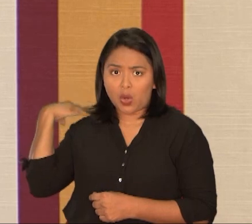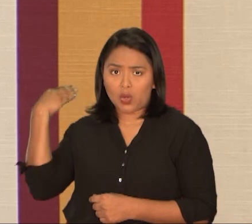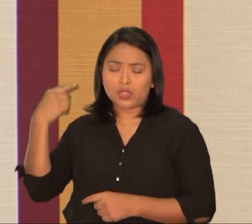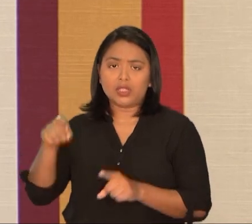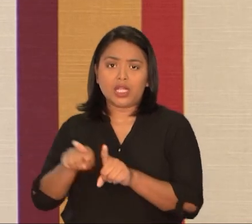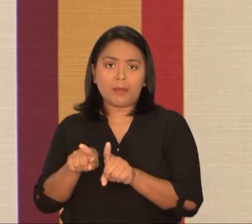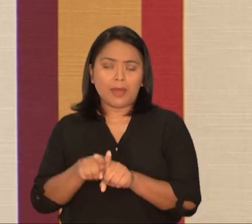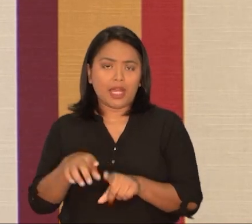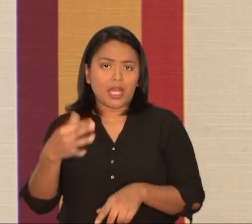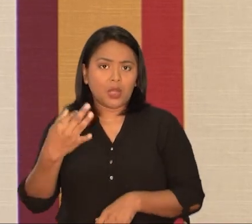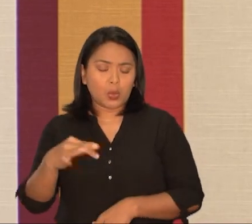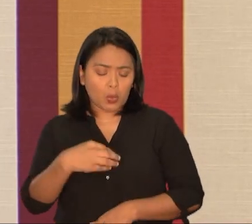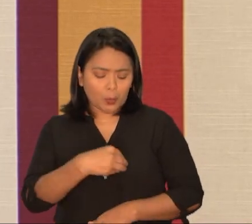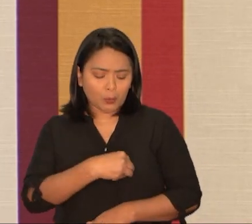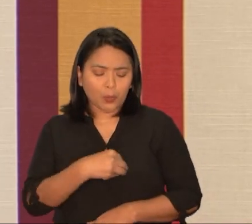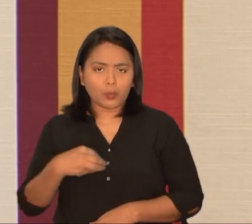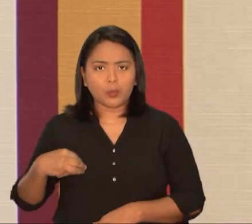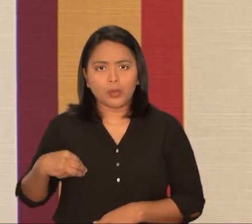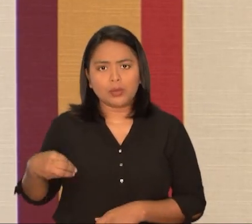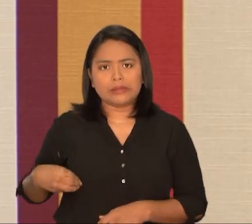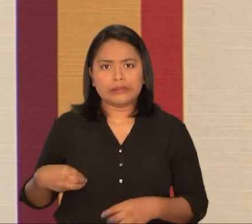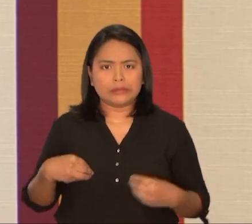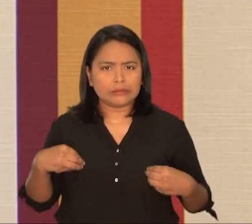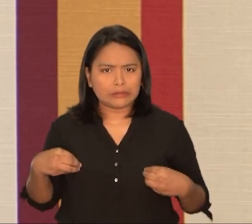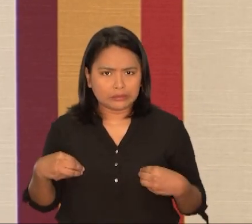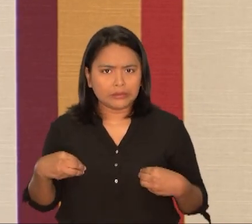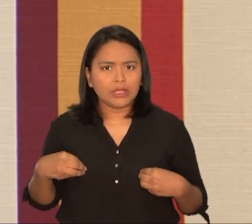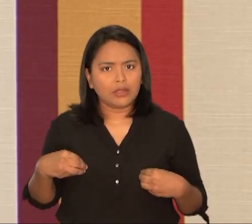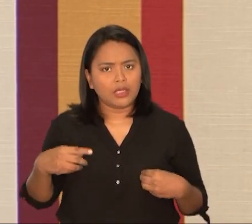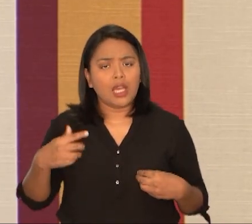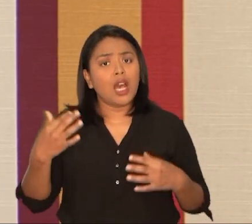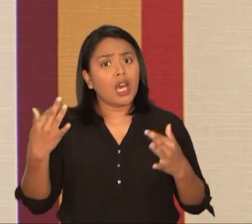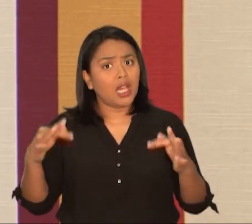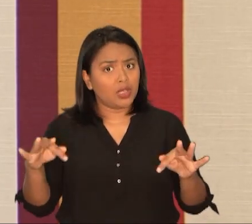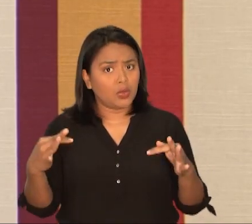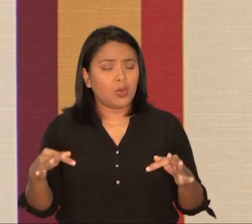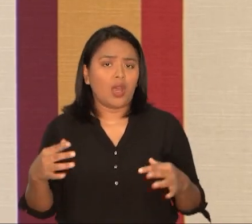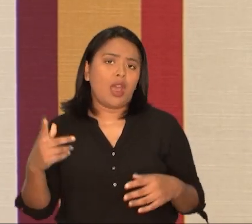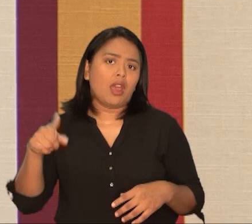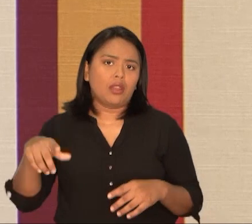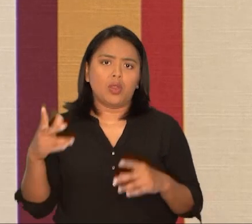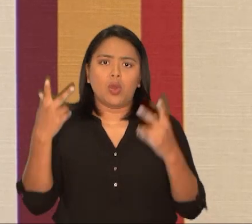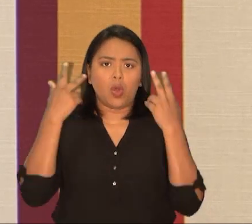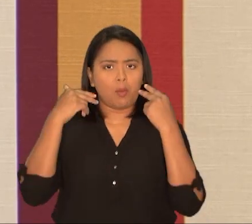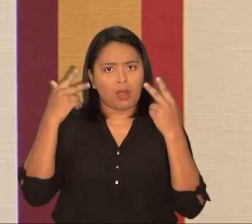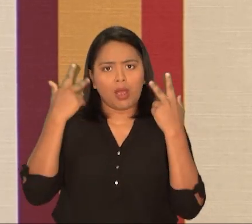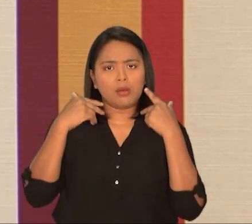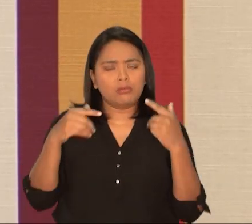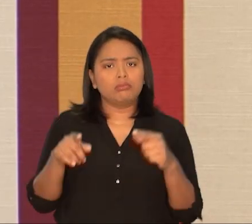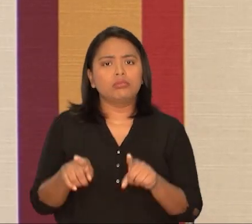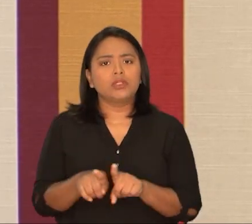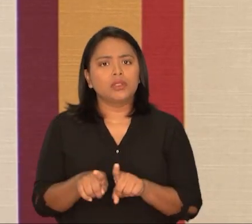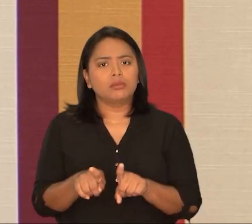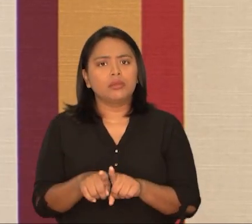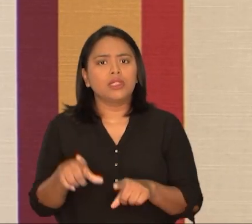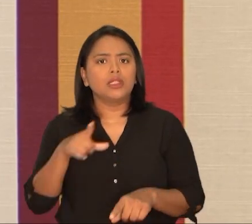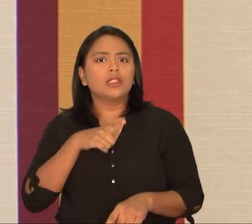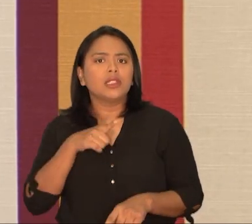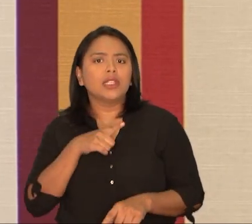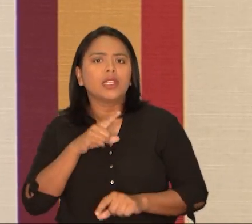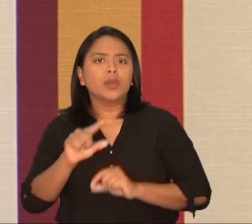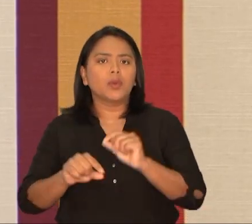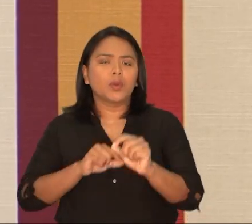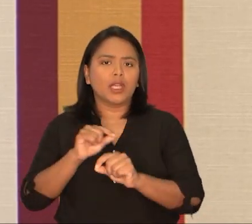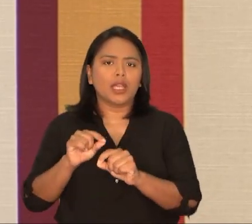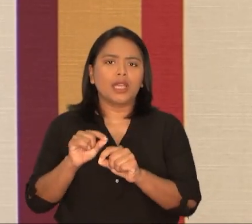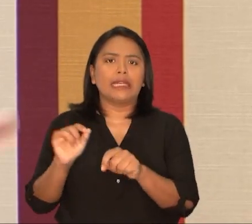nas feridas, é interessante a gente considerar que as dores também, infelizmente, são muito comuns e muitas vezes elas estão relacionadas a uma técnica